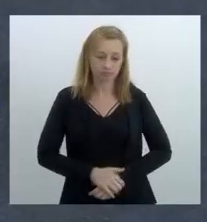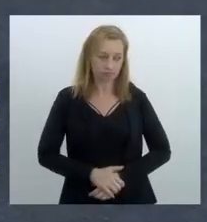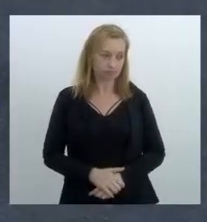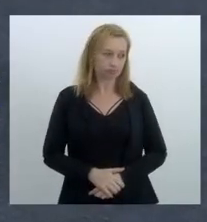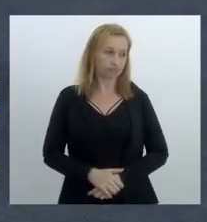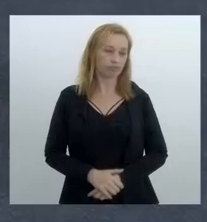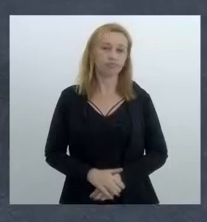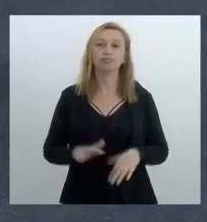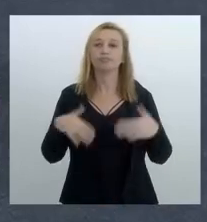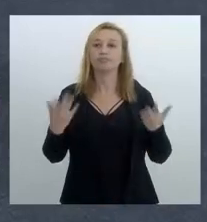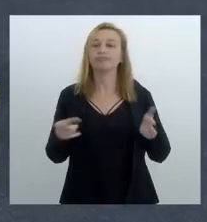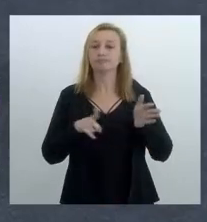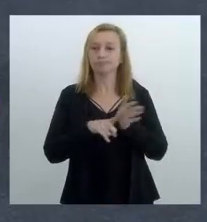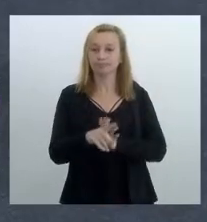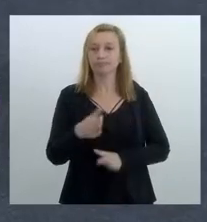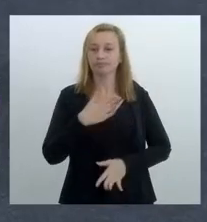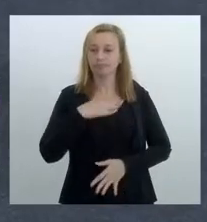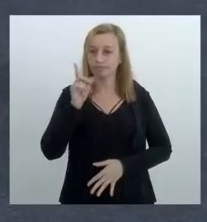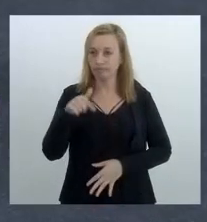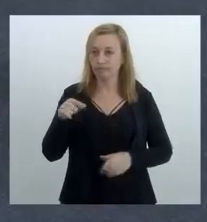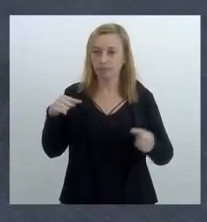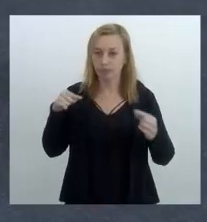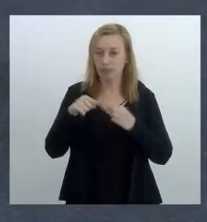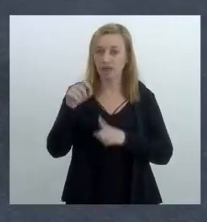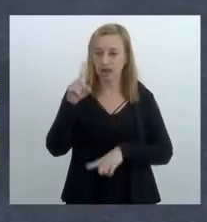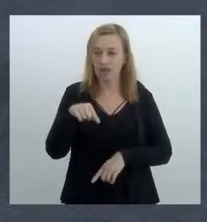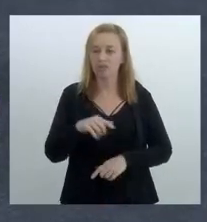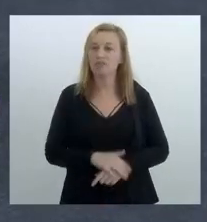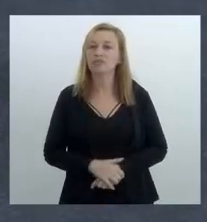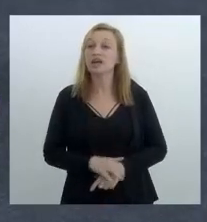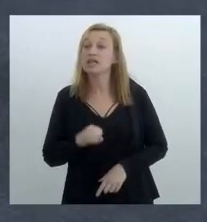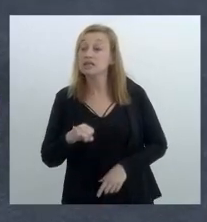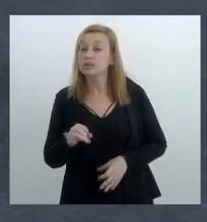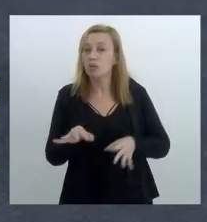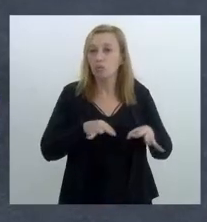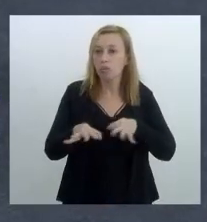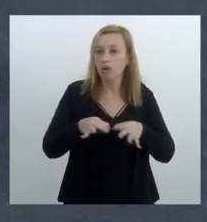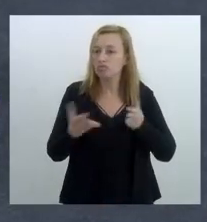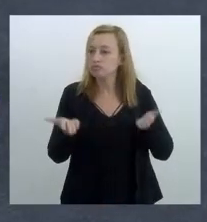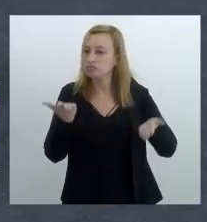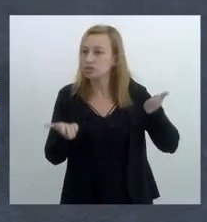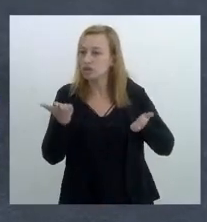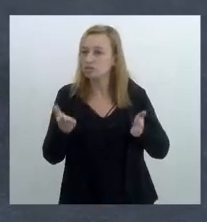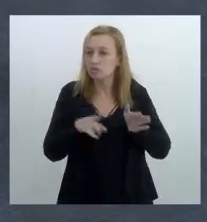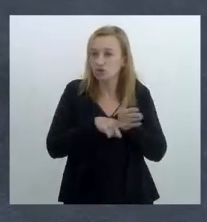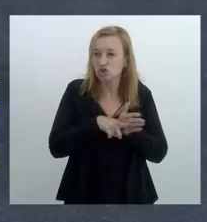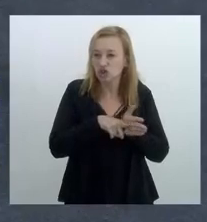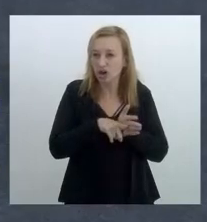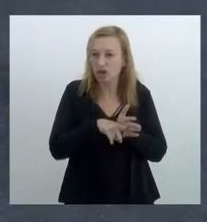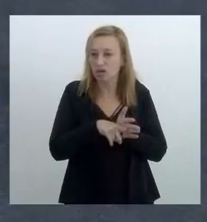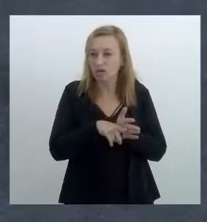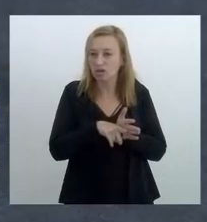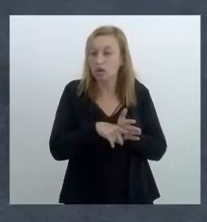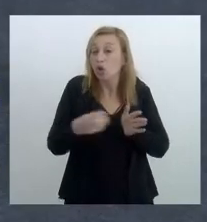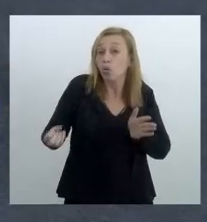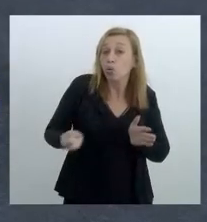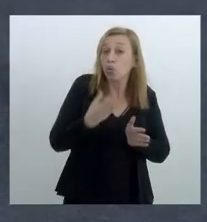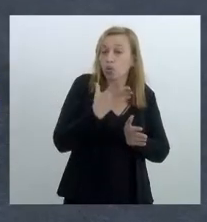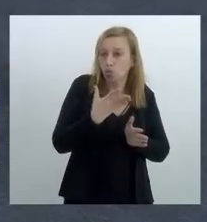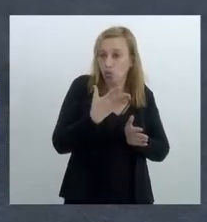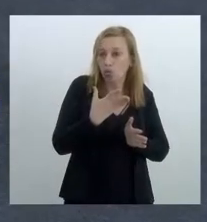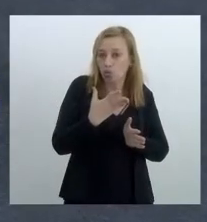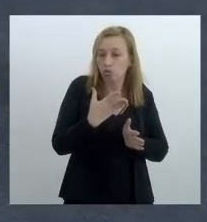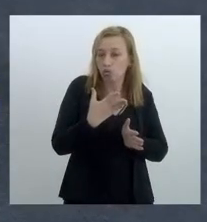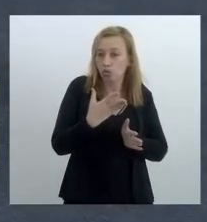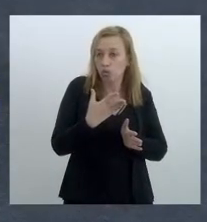Então, a minha pergunta, objetivamente falando, é se esse plano de equilíbrio fiscal, né, que traz um novo regime de